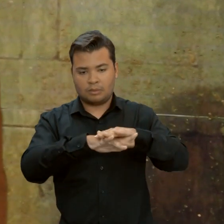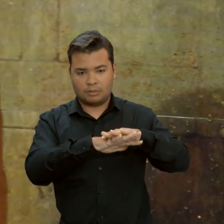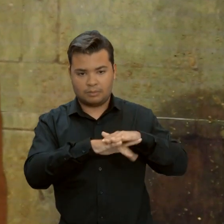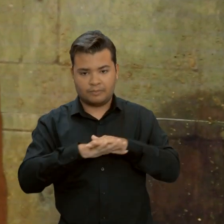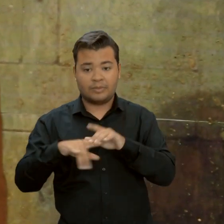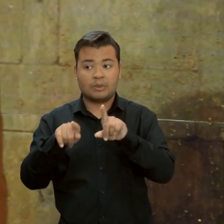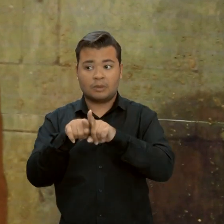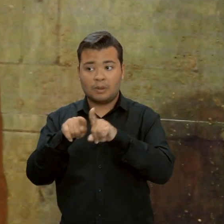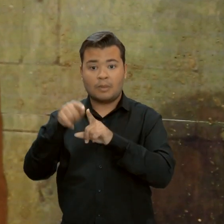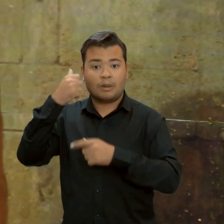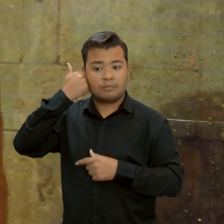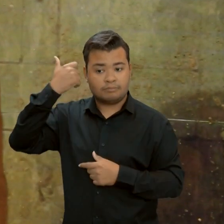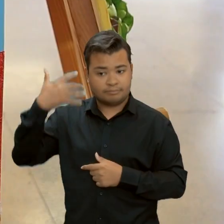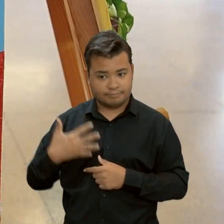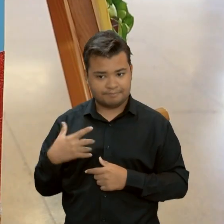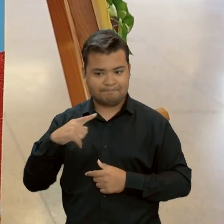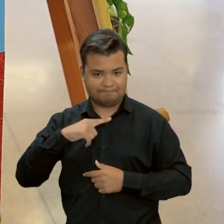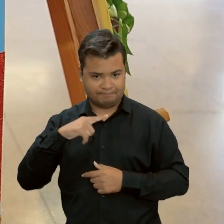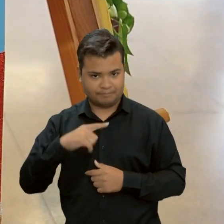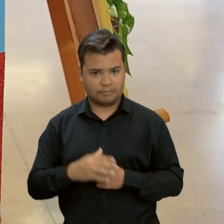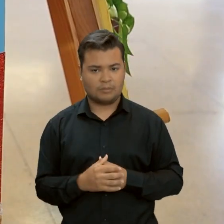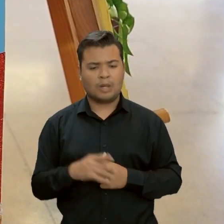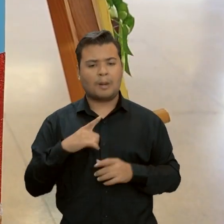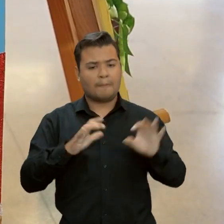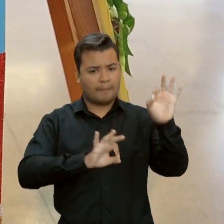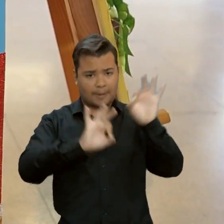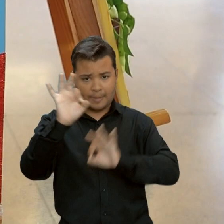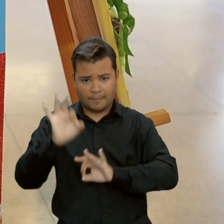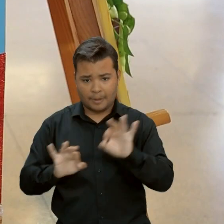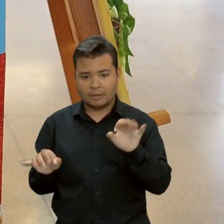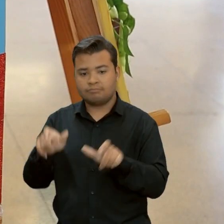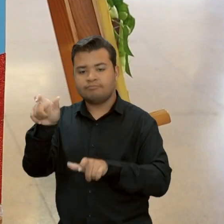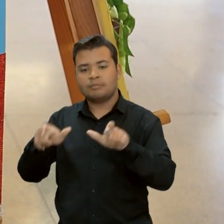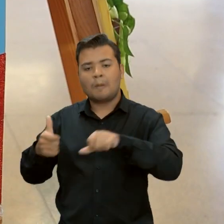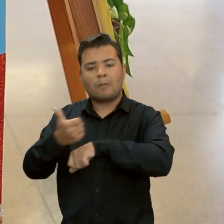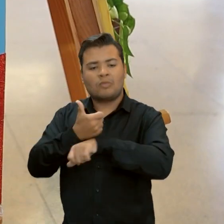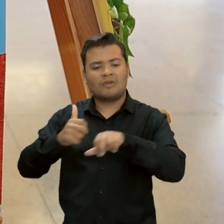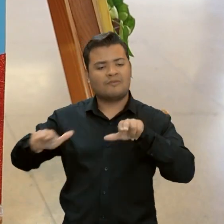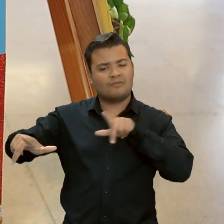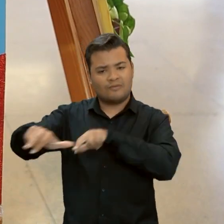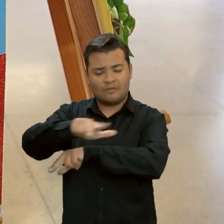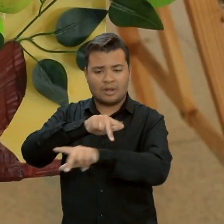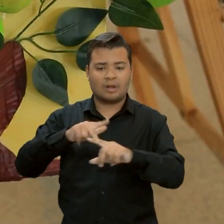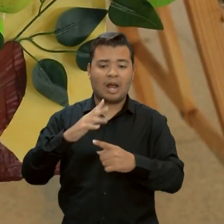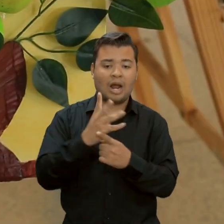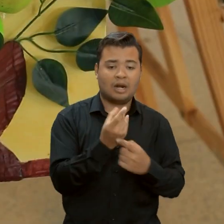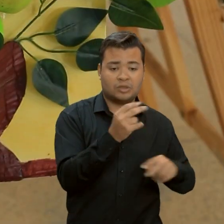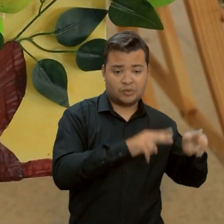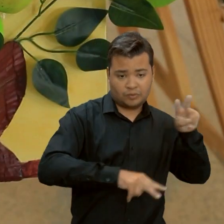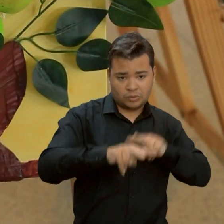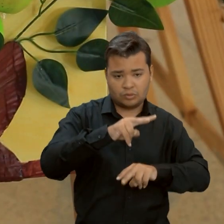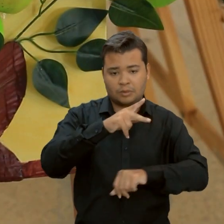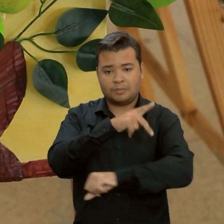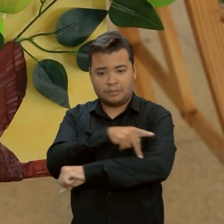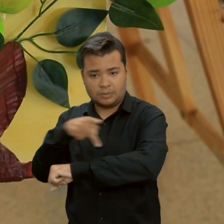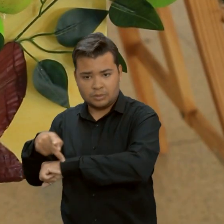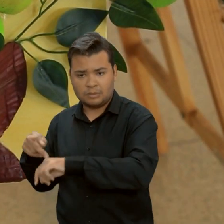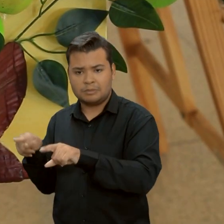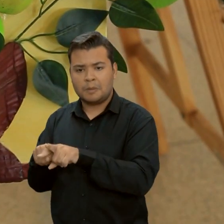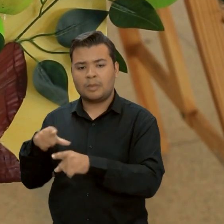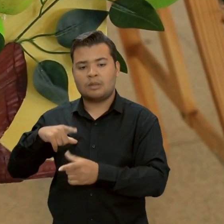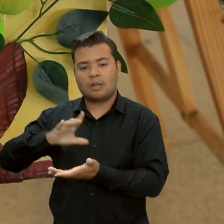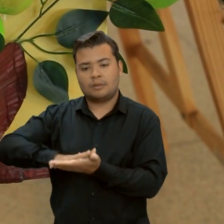da mostra contou com a ajuda de diferentes profissionais da área das artes visuais, pedagogia, além de intérprete de